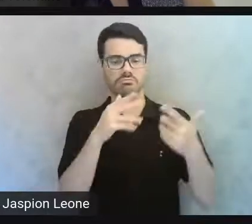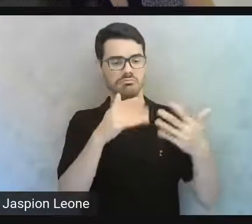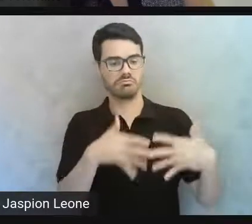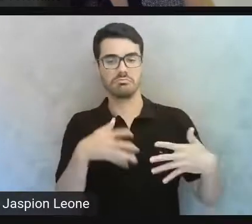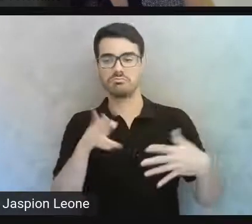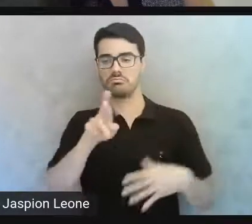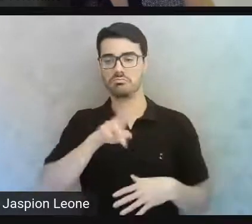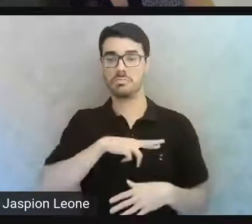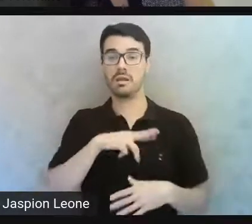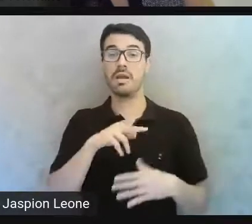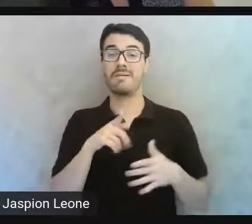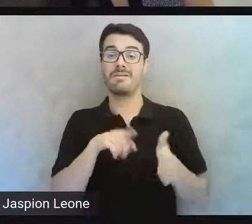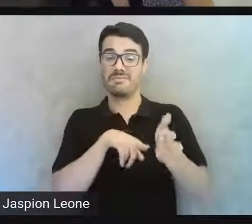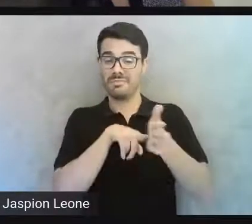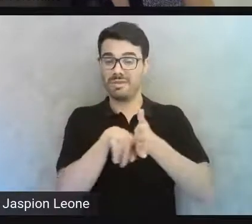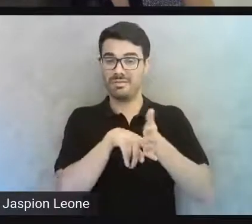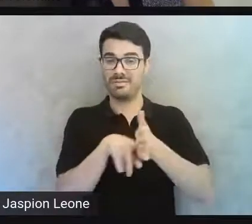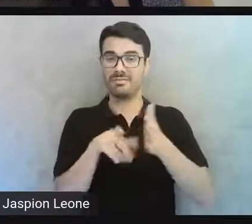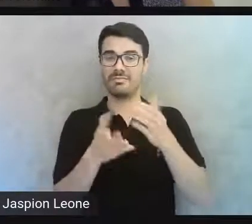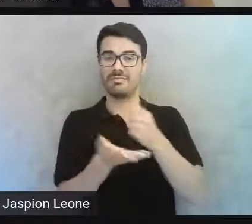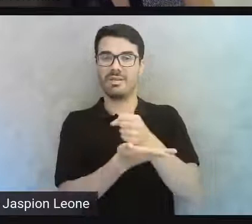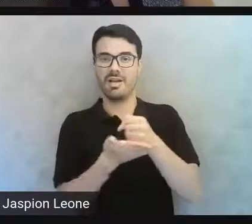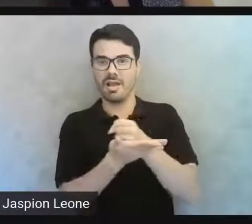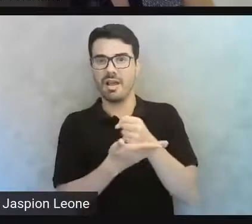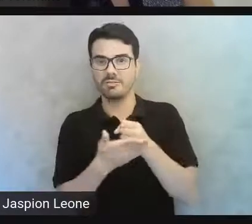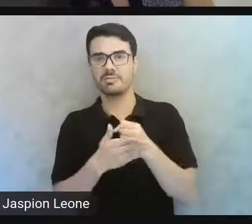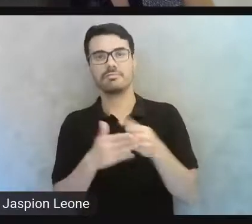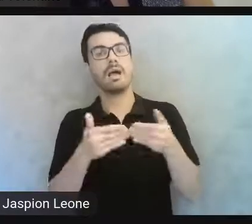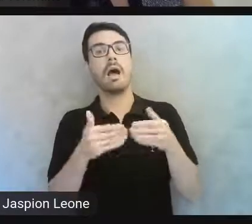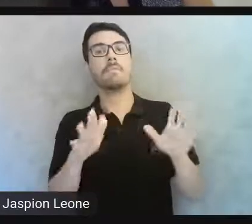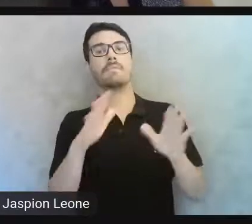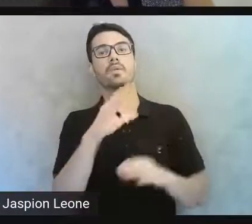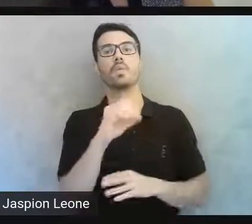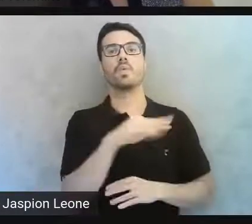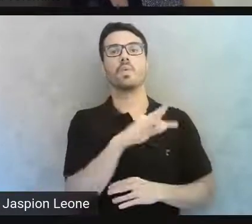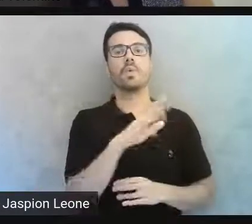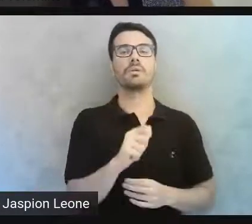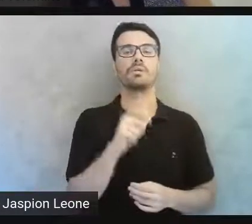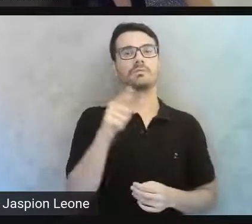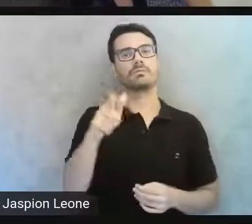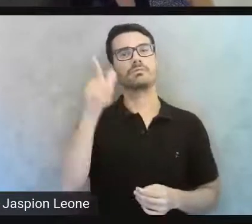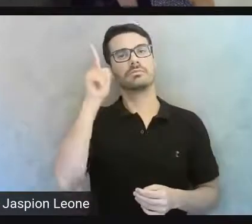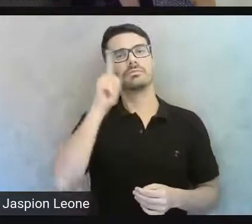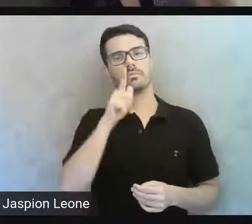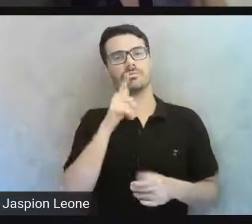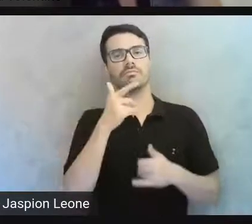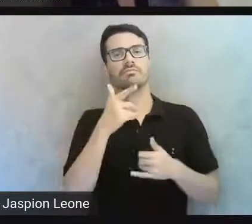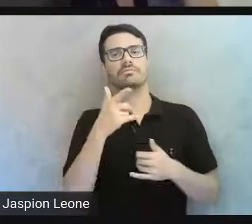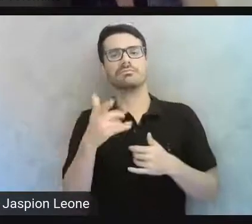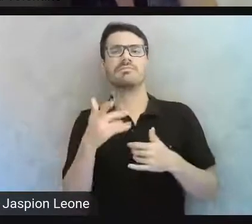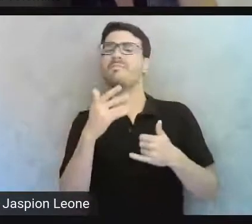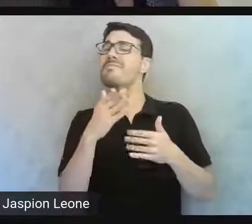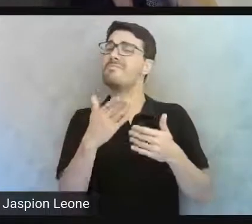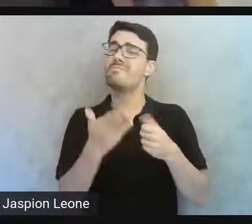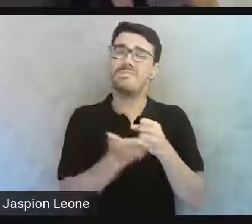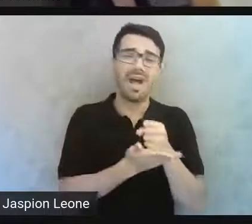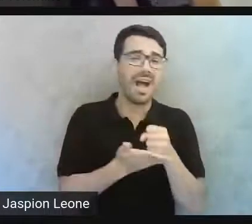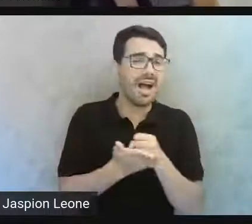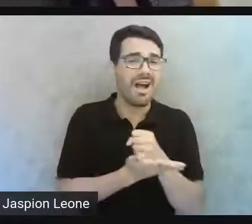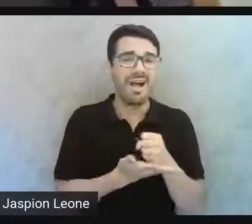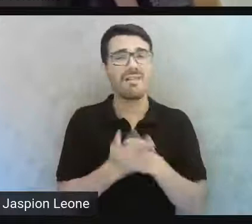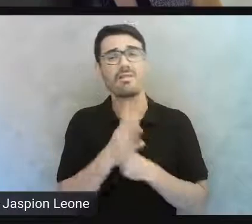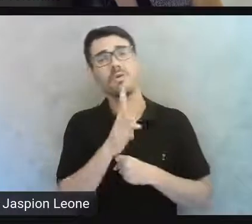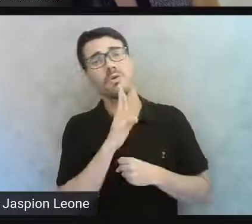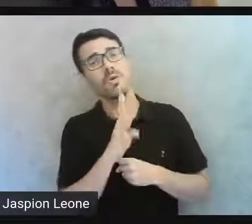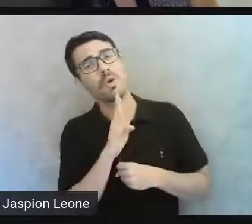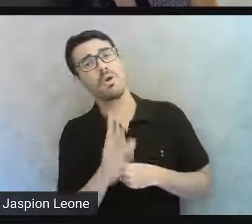essa pesquisa básica, né, abrir a conta nessas corretoras e dar uma fuçada bem básica mesmo, assim, de conhecer o sistema, conhecer